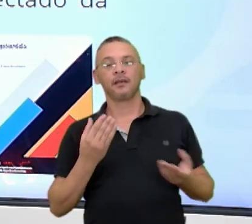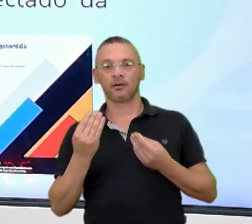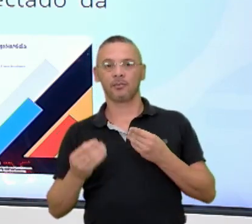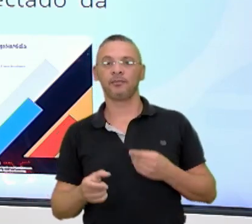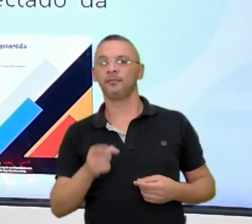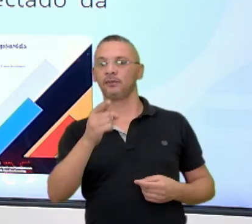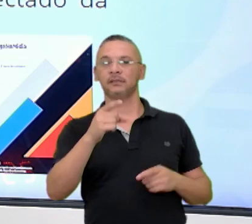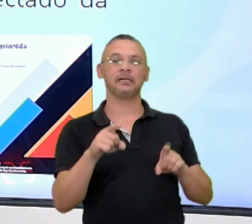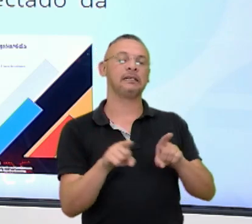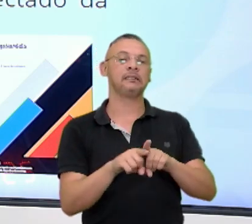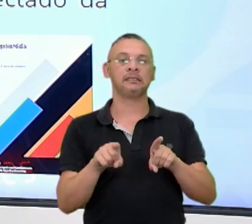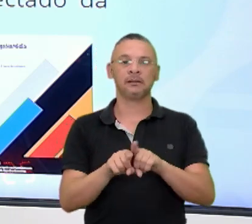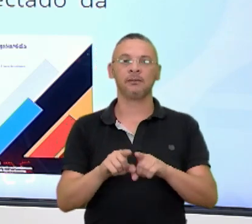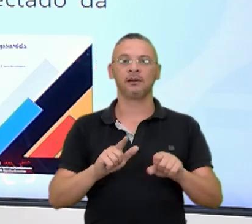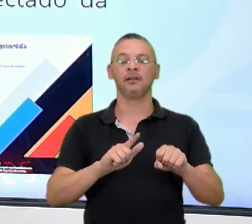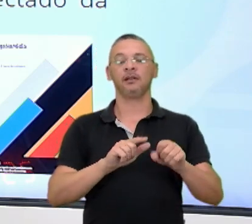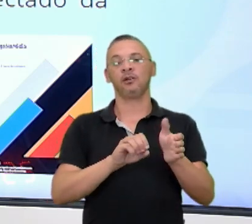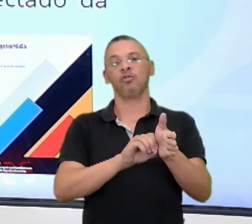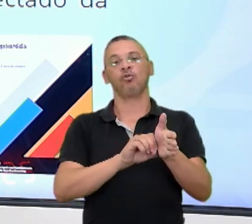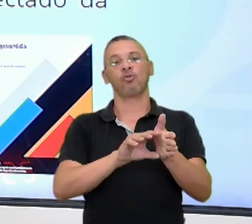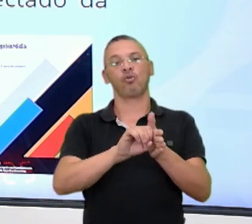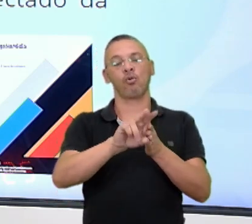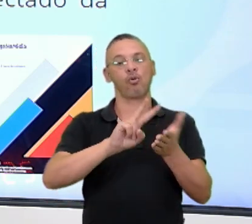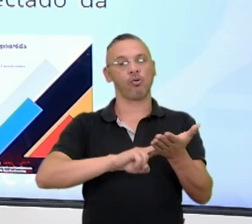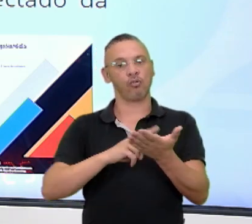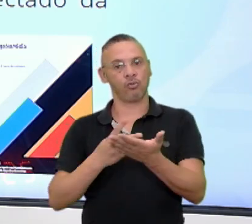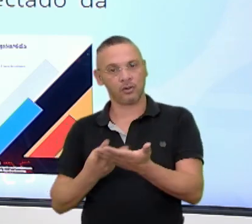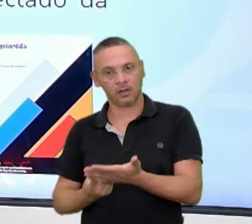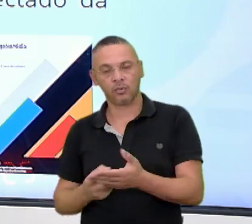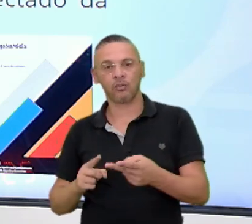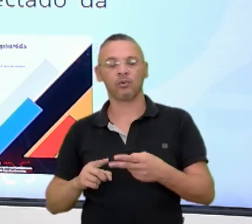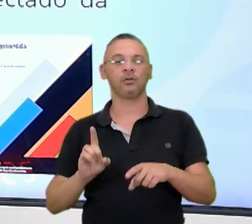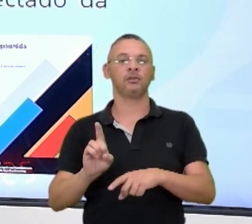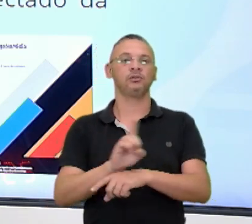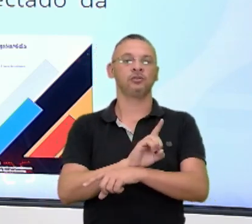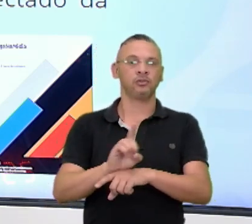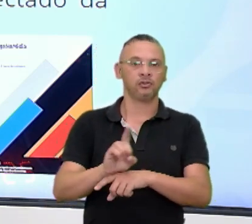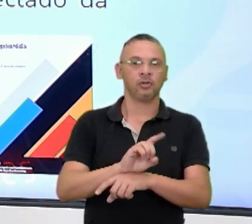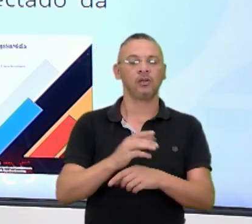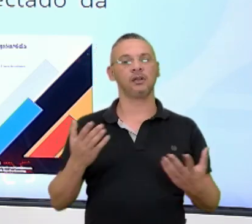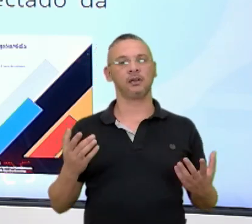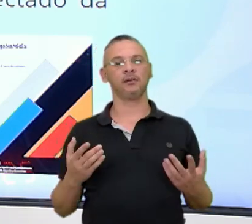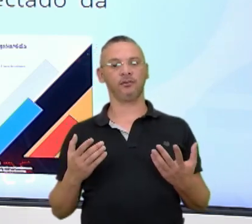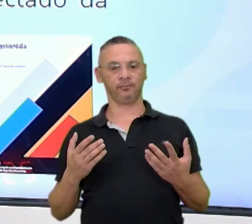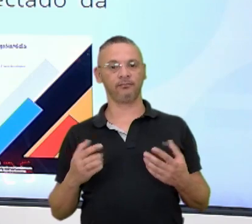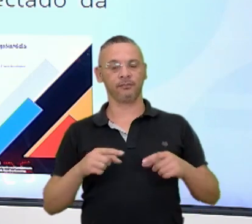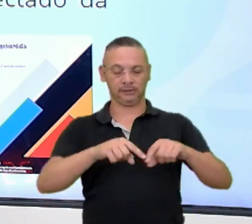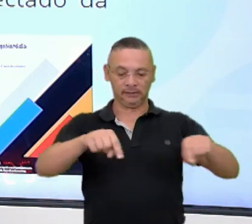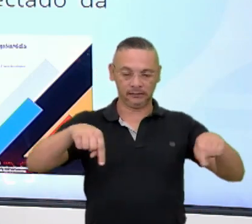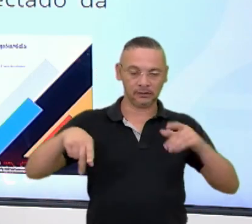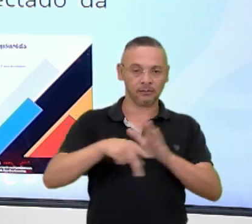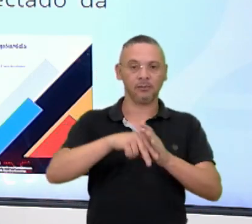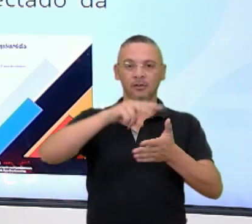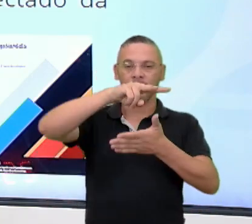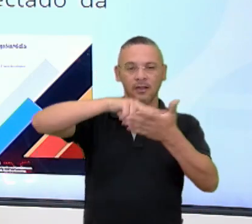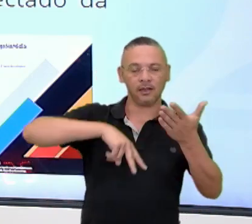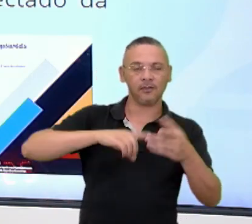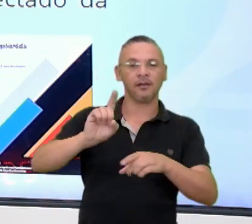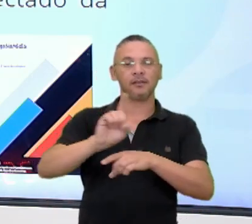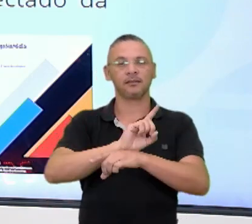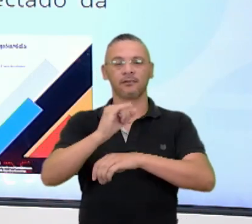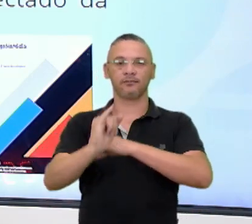tem também o Google Tradutor, tem outras ferramentas, tem dicionário, sala de leitura, dicionários online. Então você